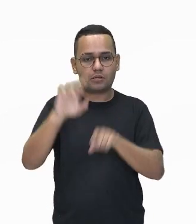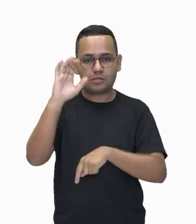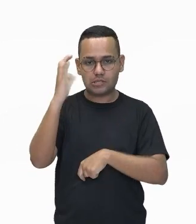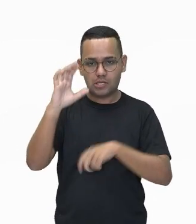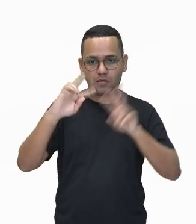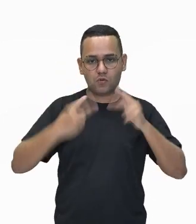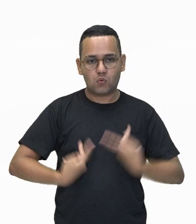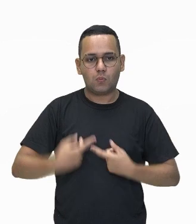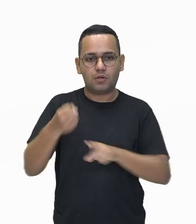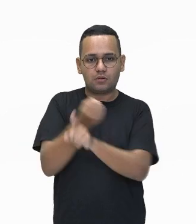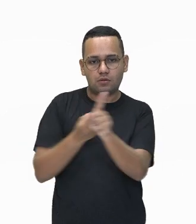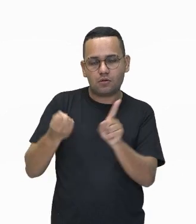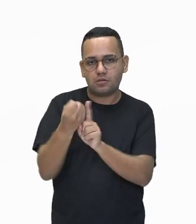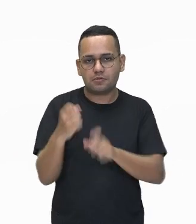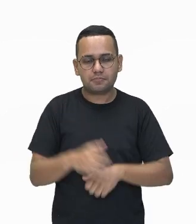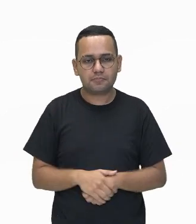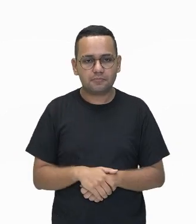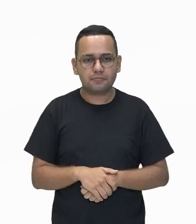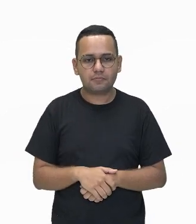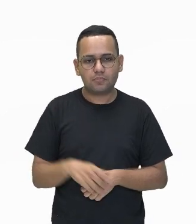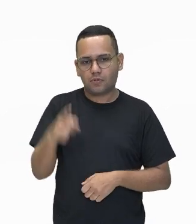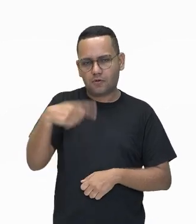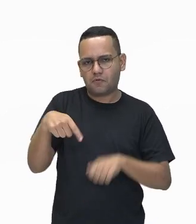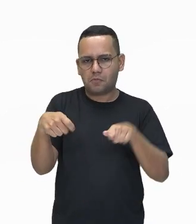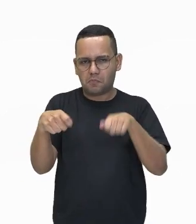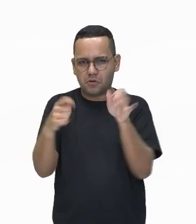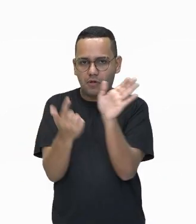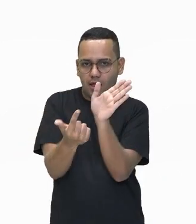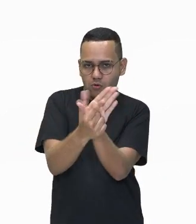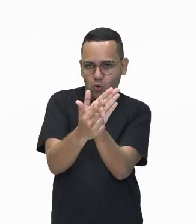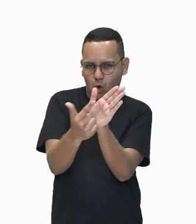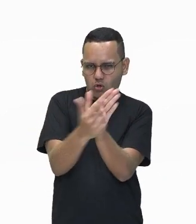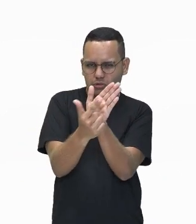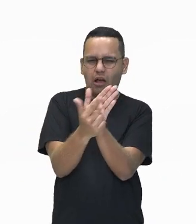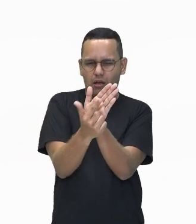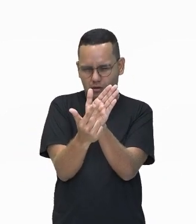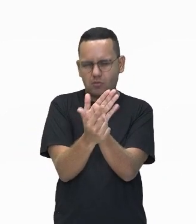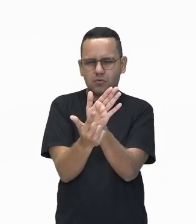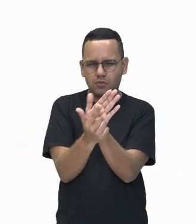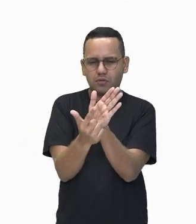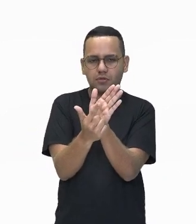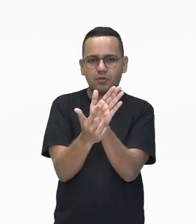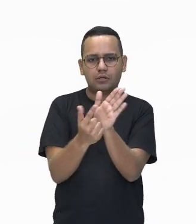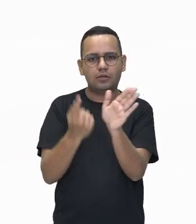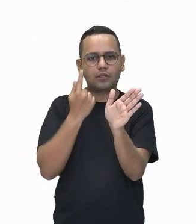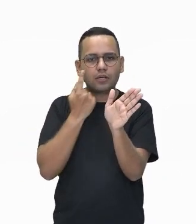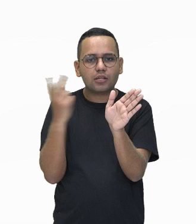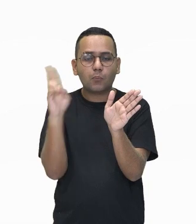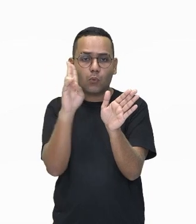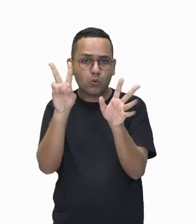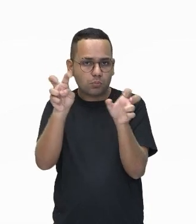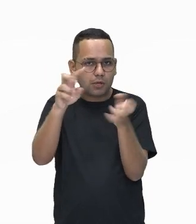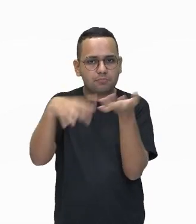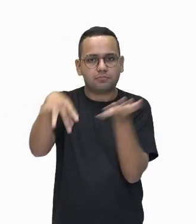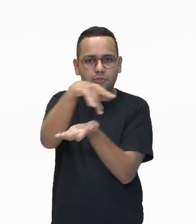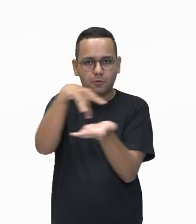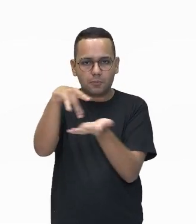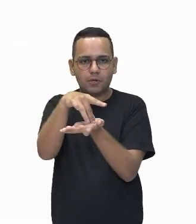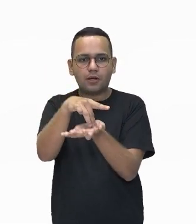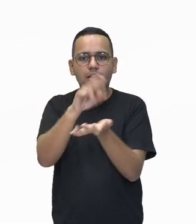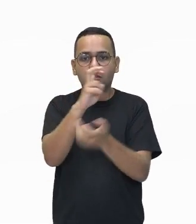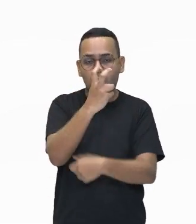então aí apresentar um jornal que nós chamamos então aí de CMA News, Cultura e